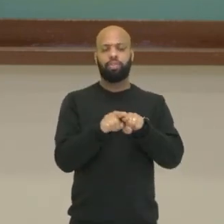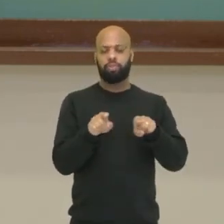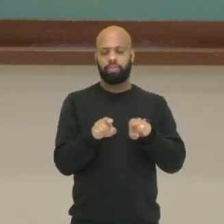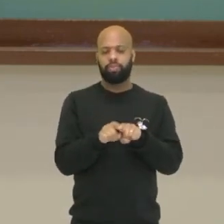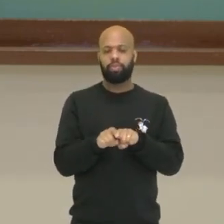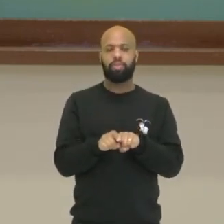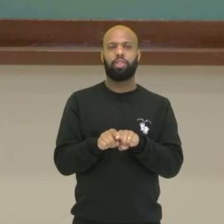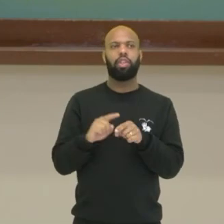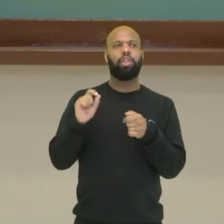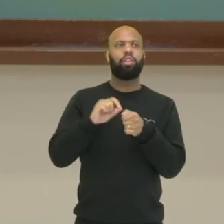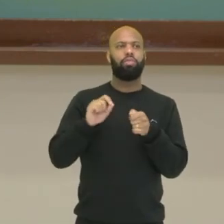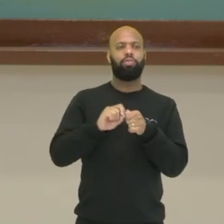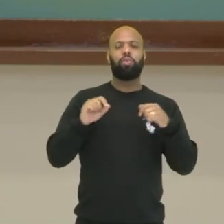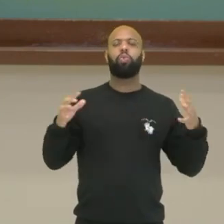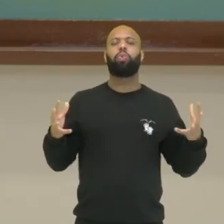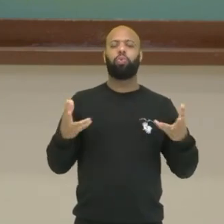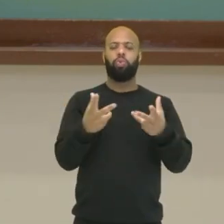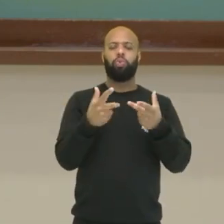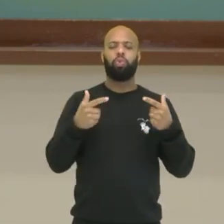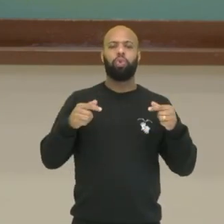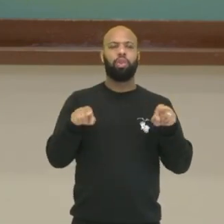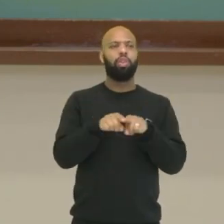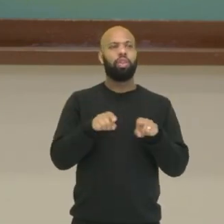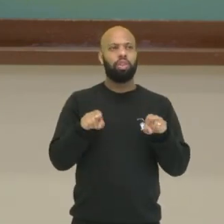e que são maravilhosos,